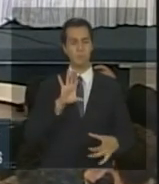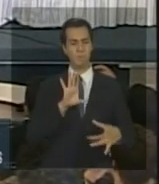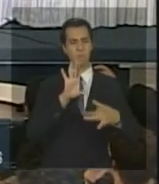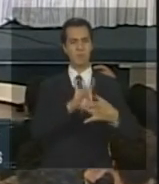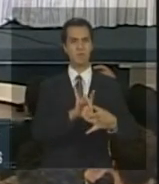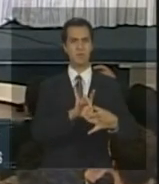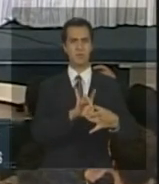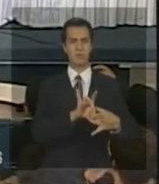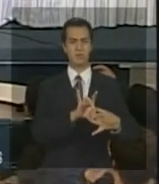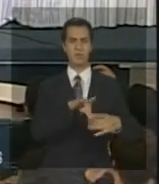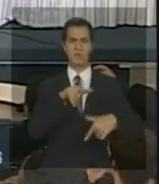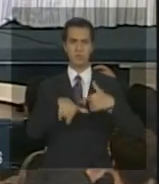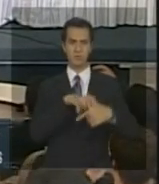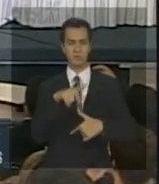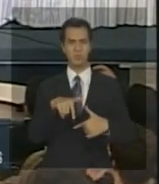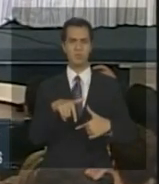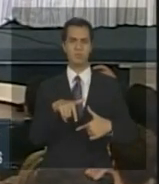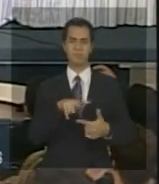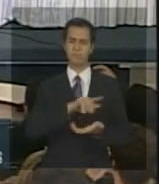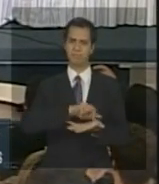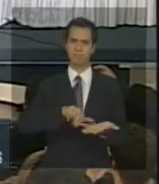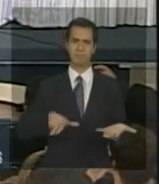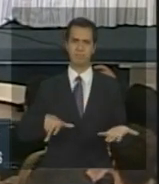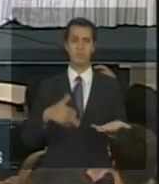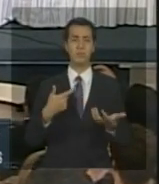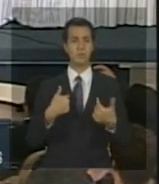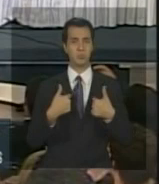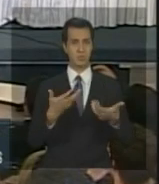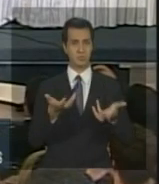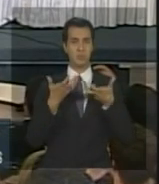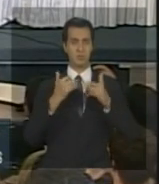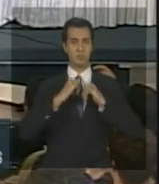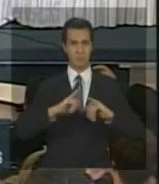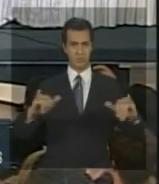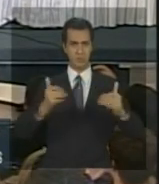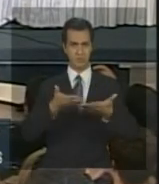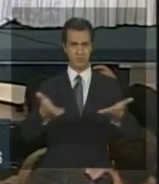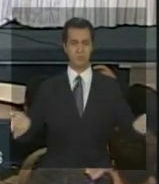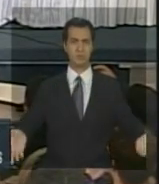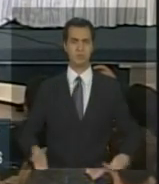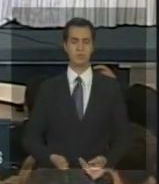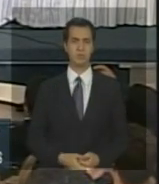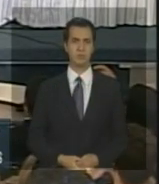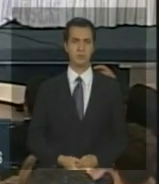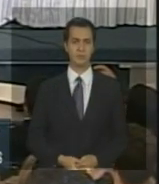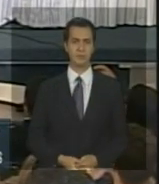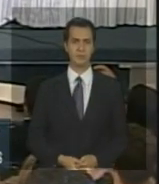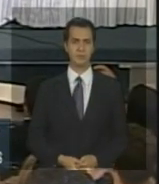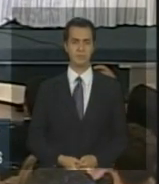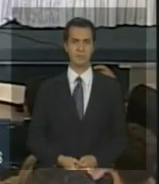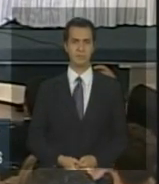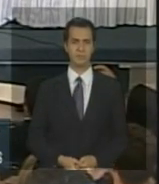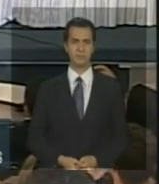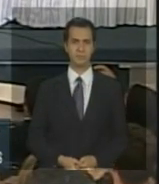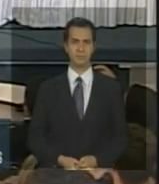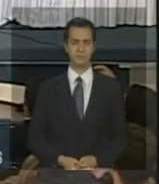programa em uma série de medidas. Quero dizer a vocês que nós